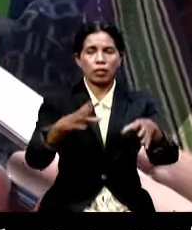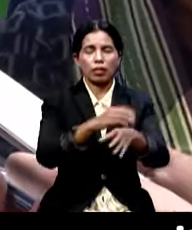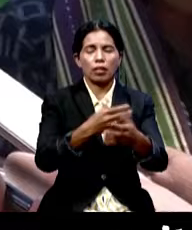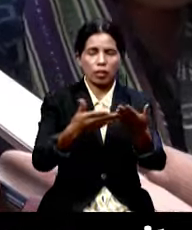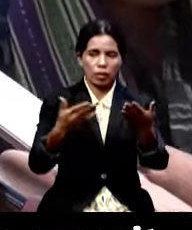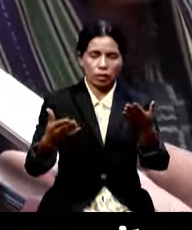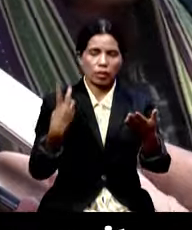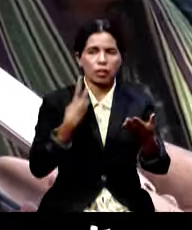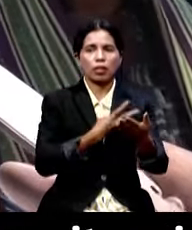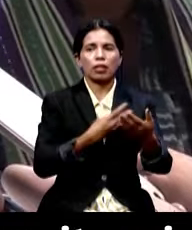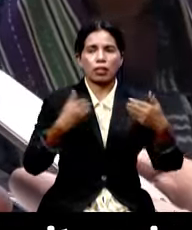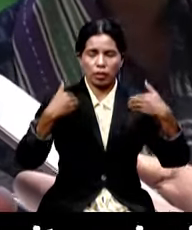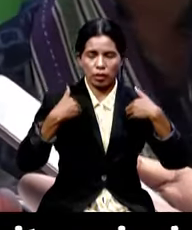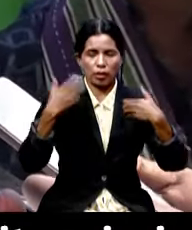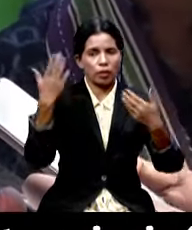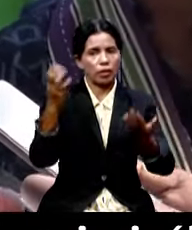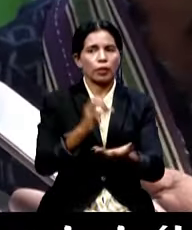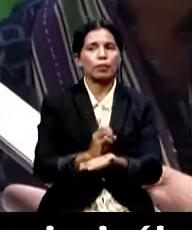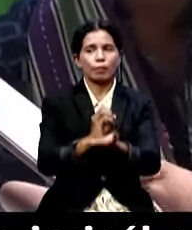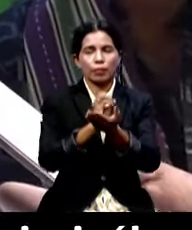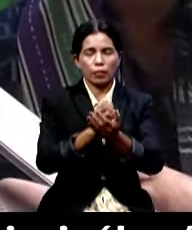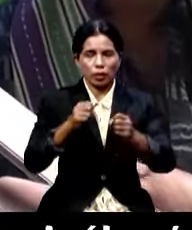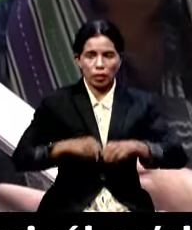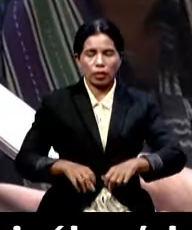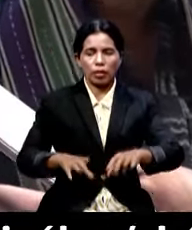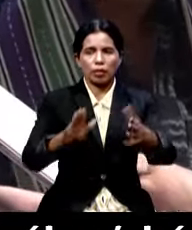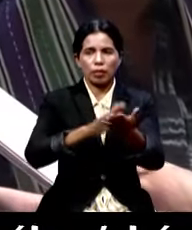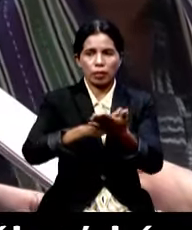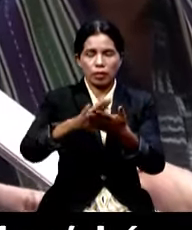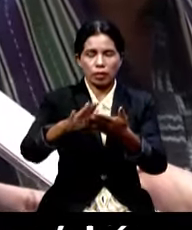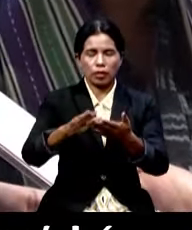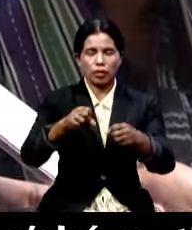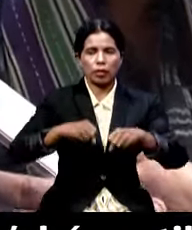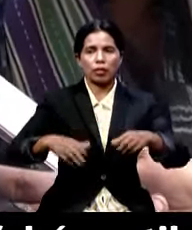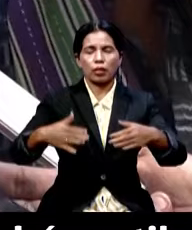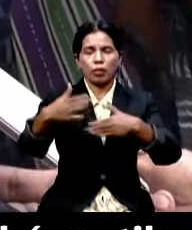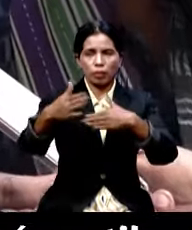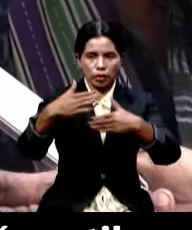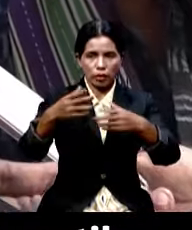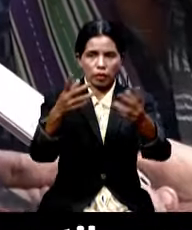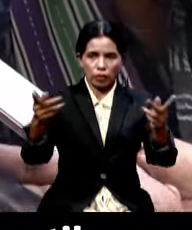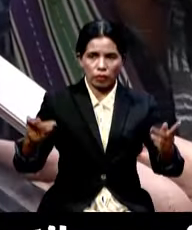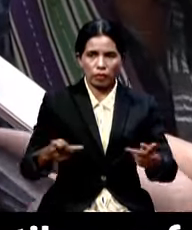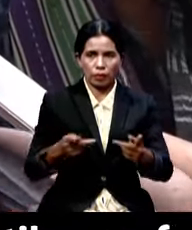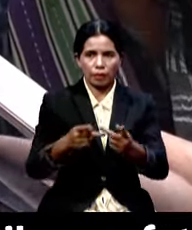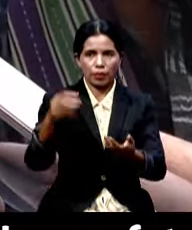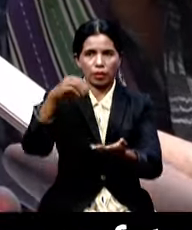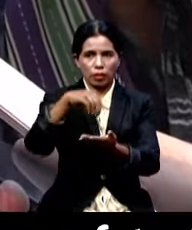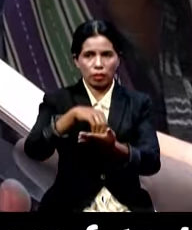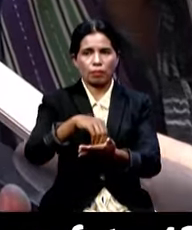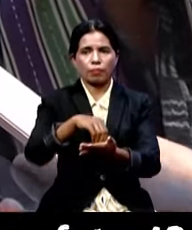ke ita iaona ia recursi tasi mos tasi besi keran fatin be atu monta